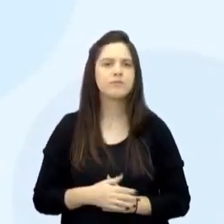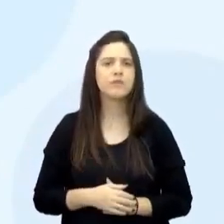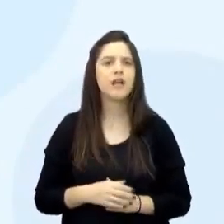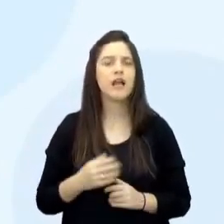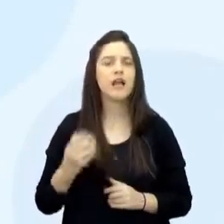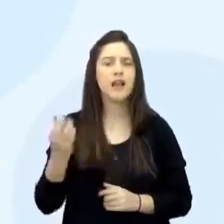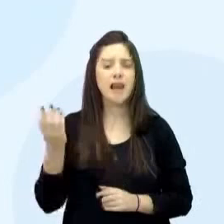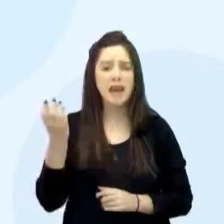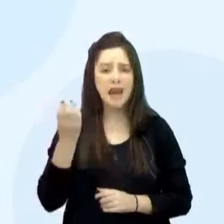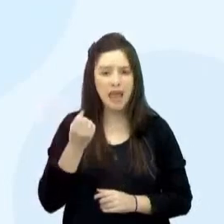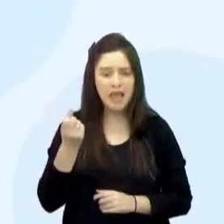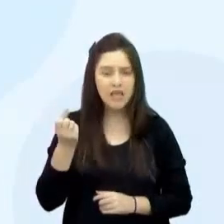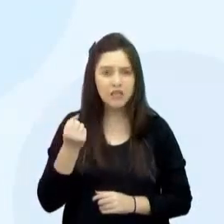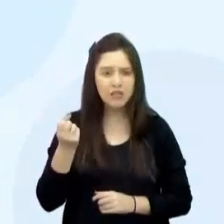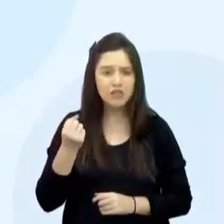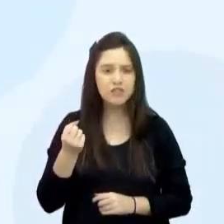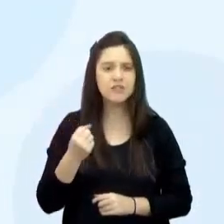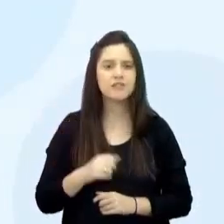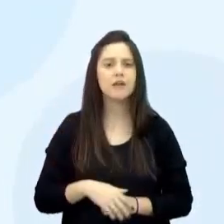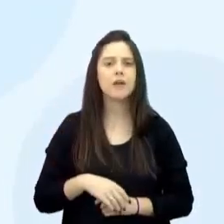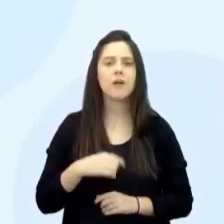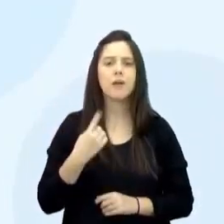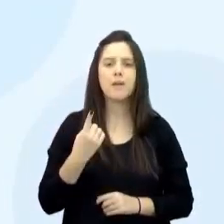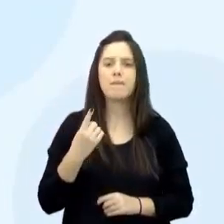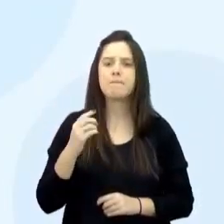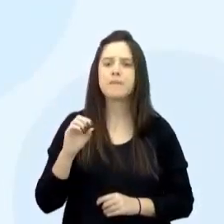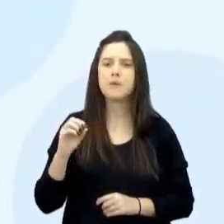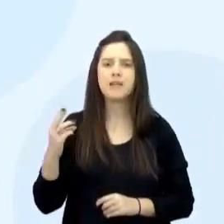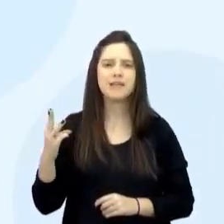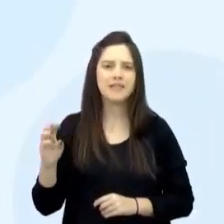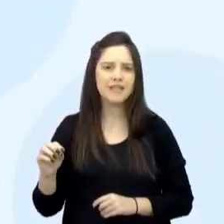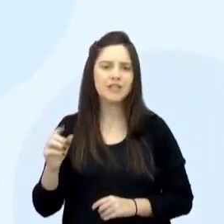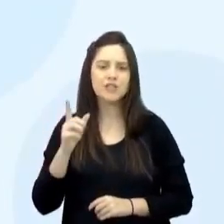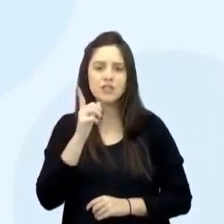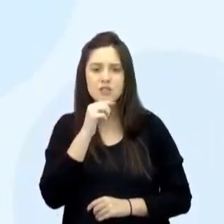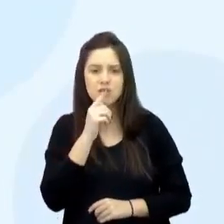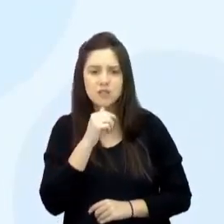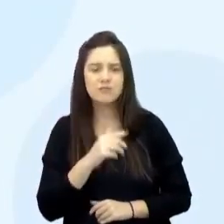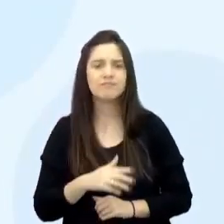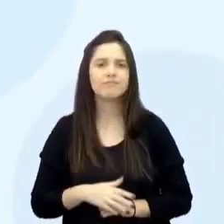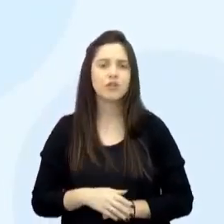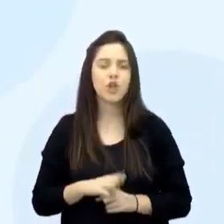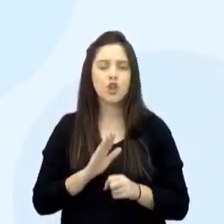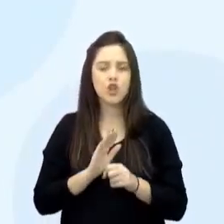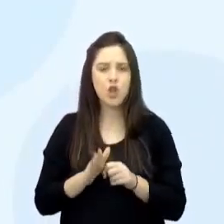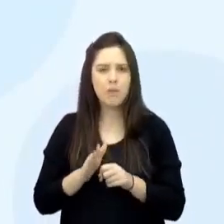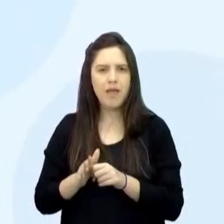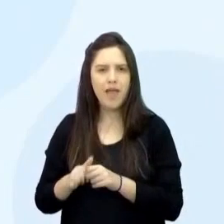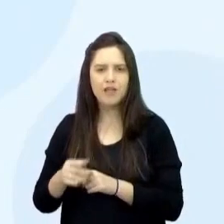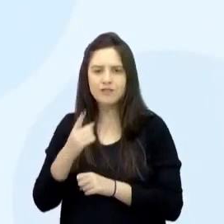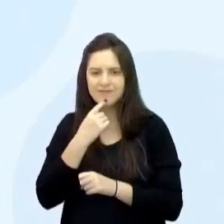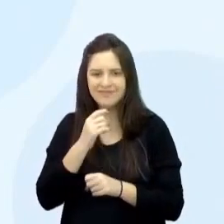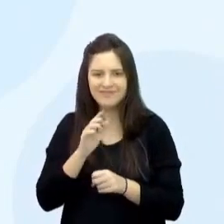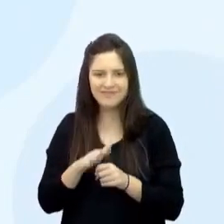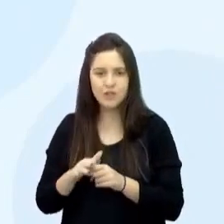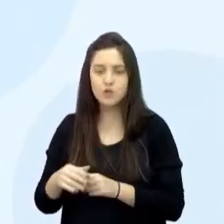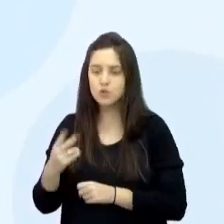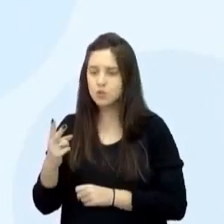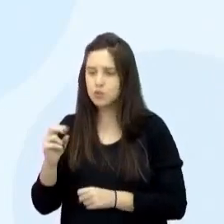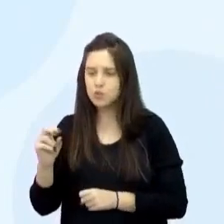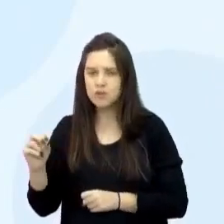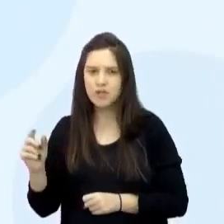cada litro de leite, 1.030 litros de água. Para cada quilograma de tomate, 200 litros de